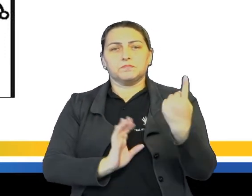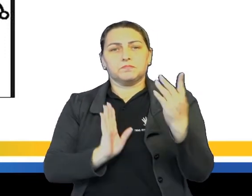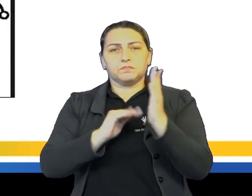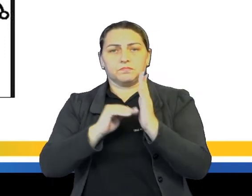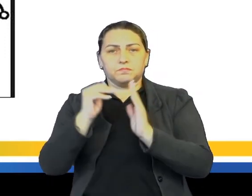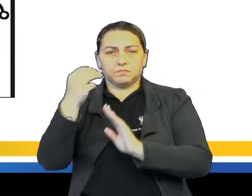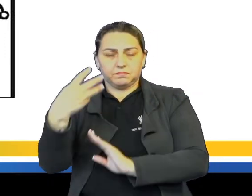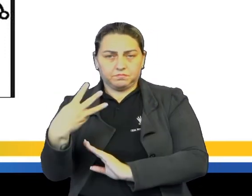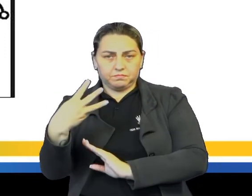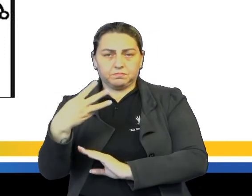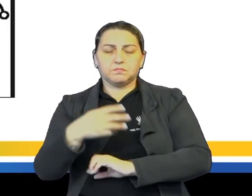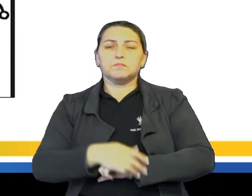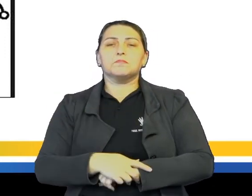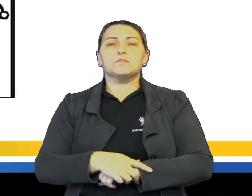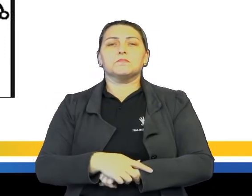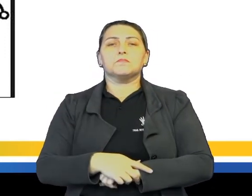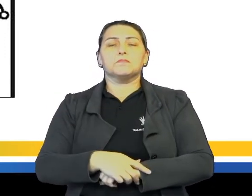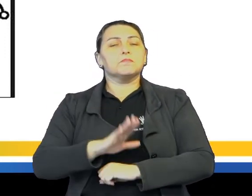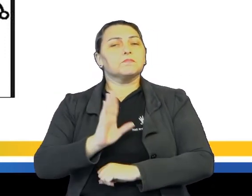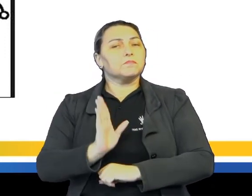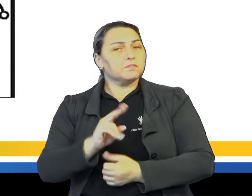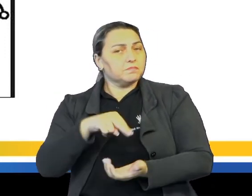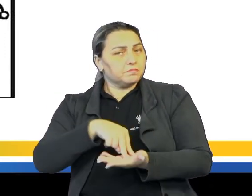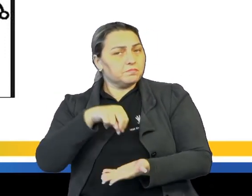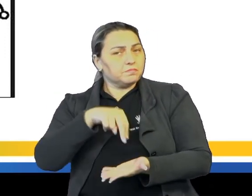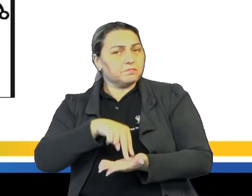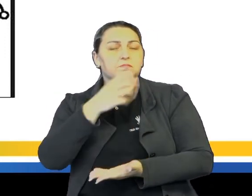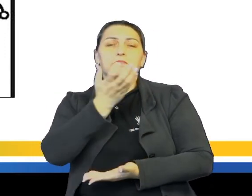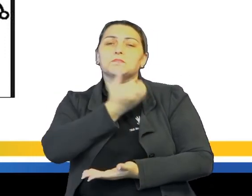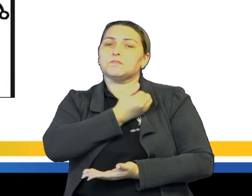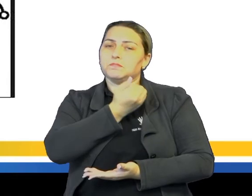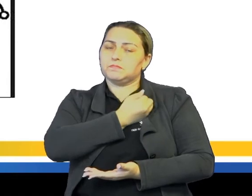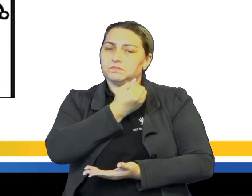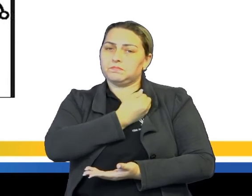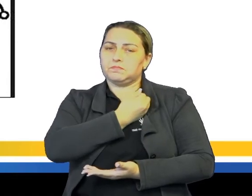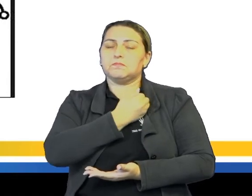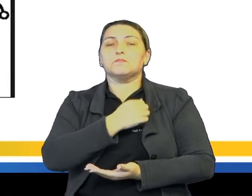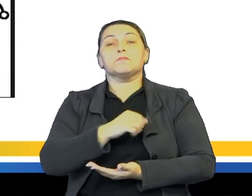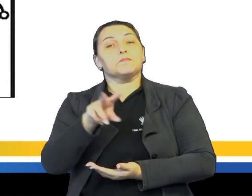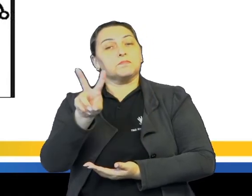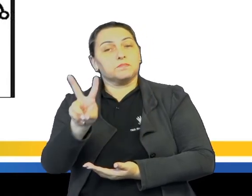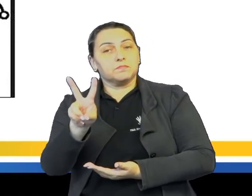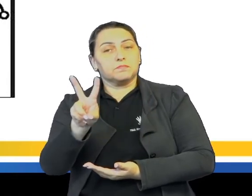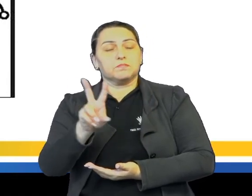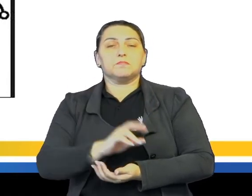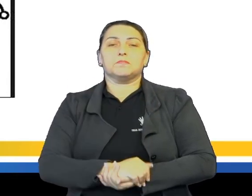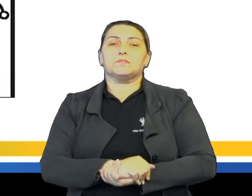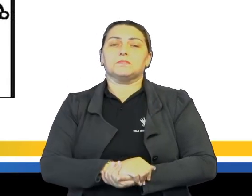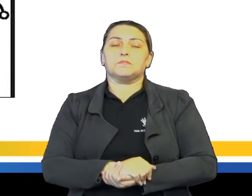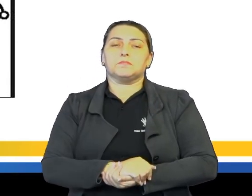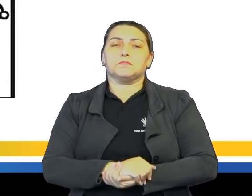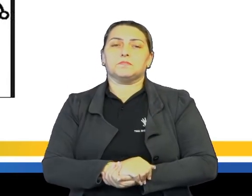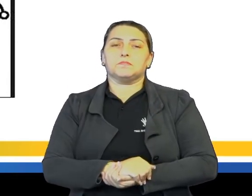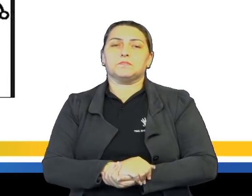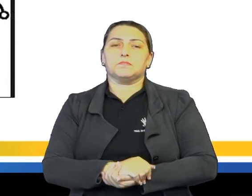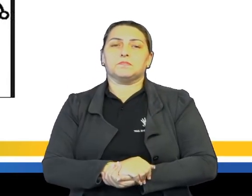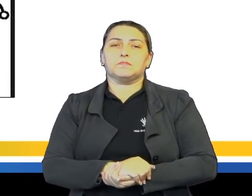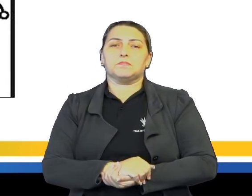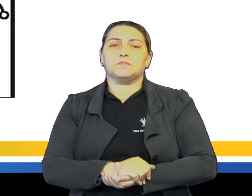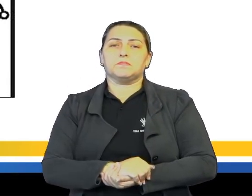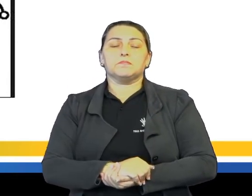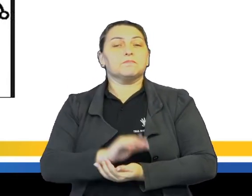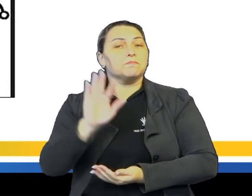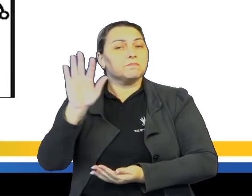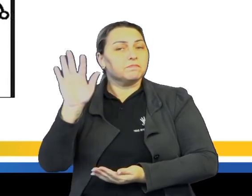do 3 ao 5. Daí ele já pulou um numeral. Do 1 ao 3 nós temos o numeral 2. Então, essa afirmação